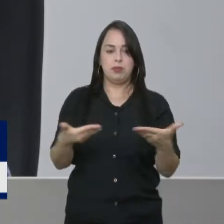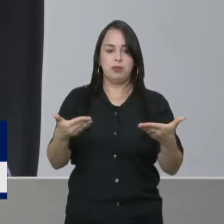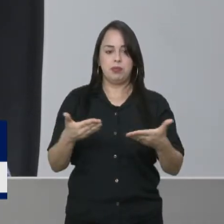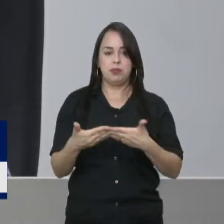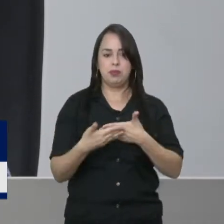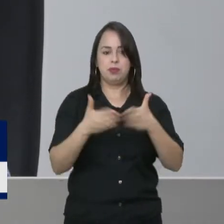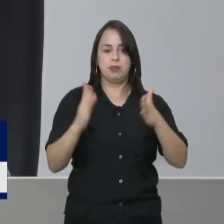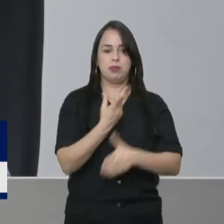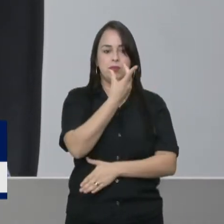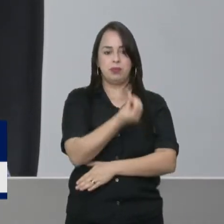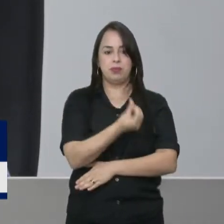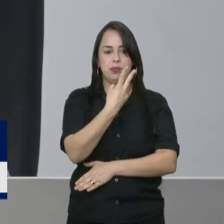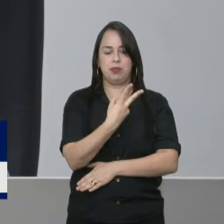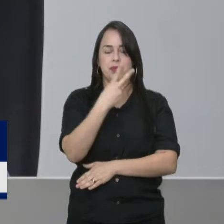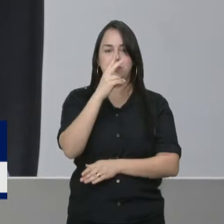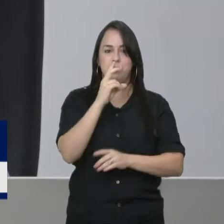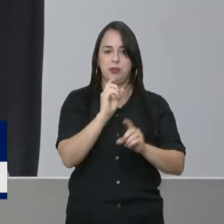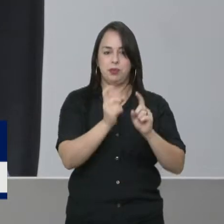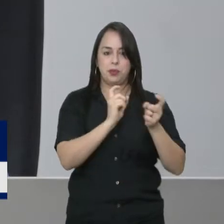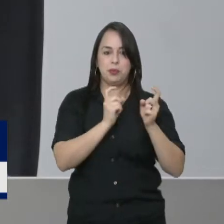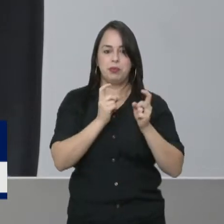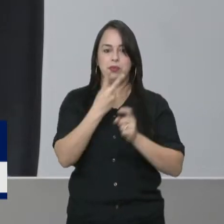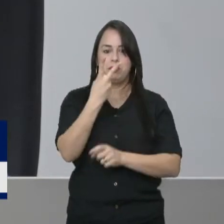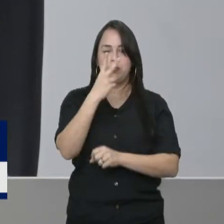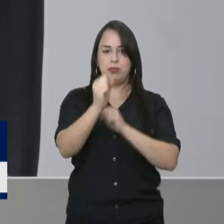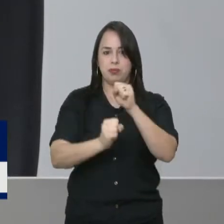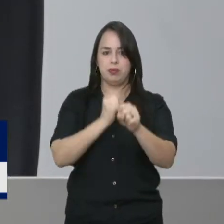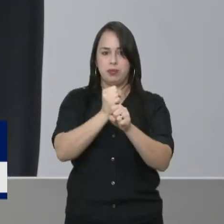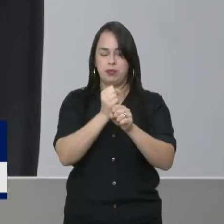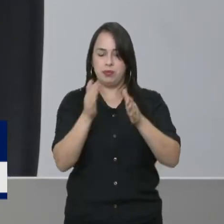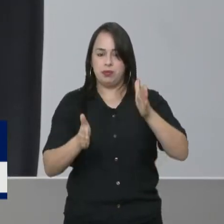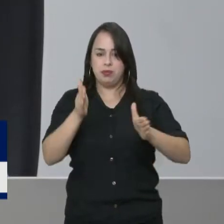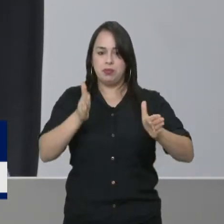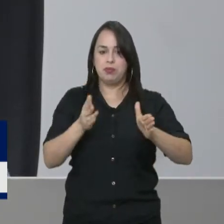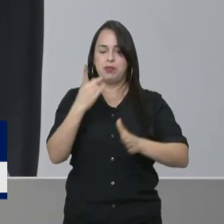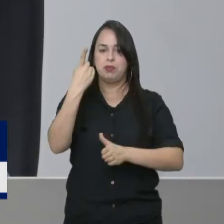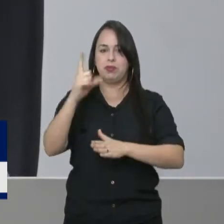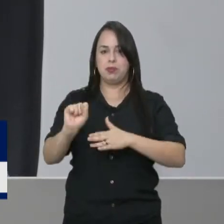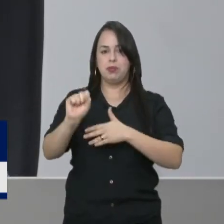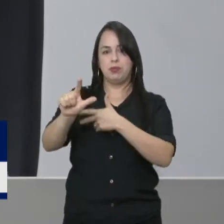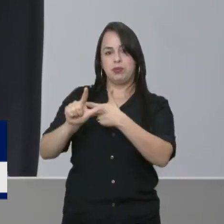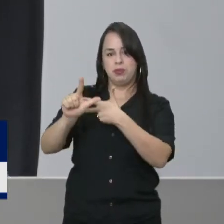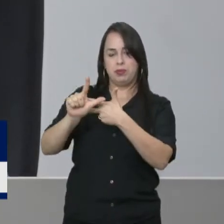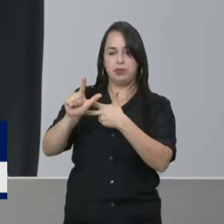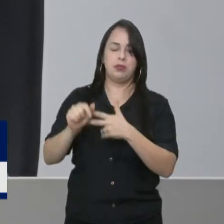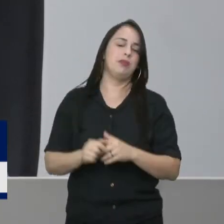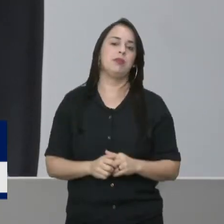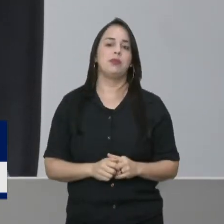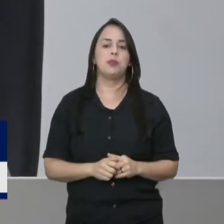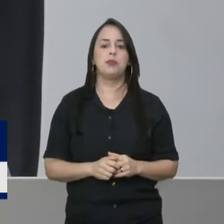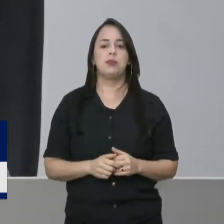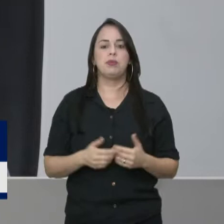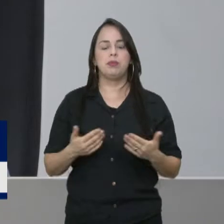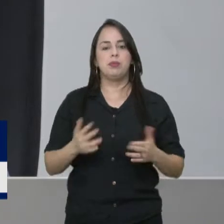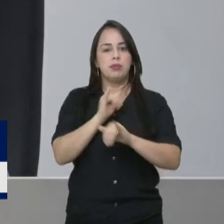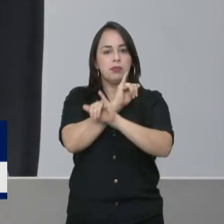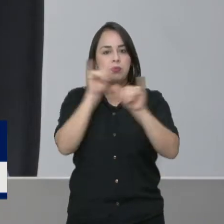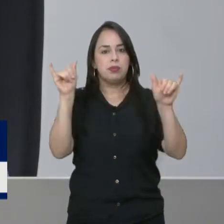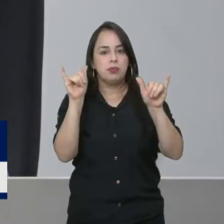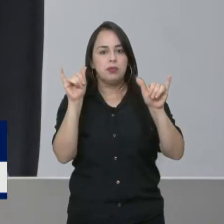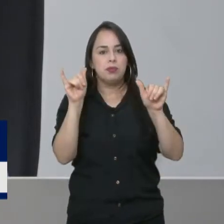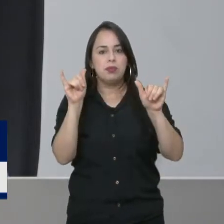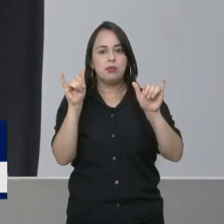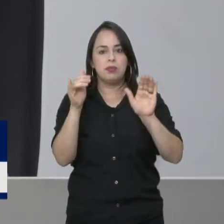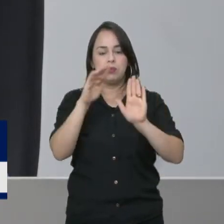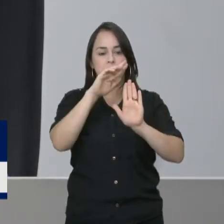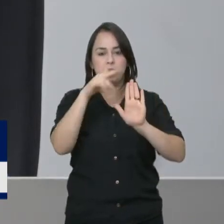a 62ª sessão ordinária da 2ª sessão legislativa da 18ª legislatura. Informo a todos os presentes que, nos